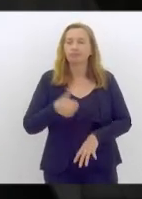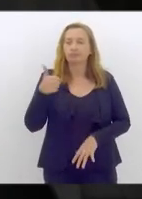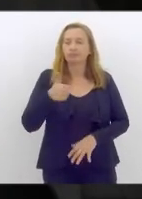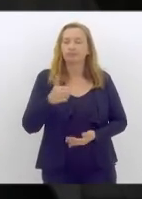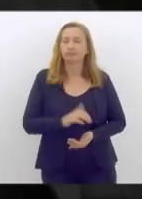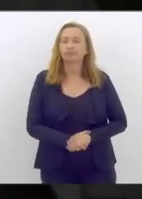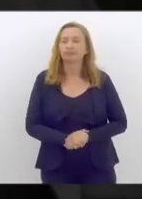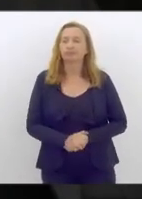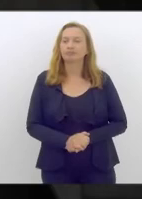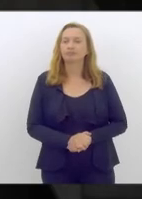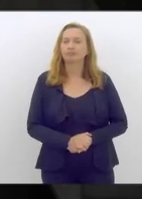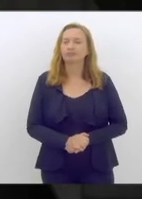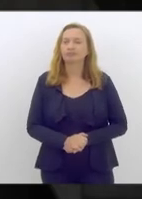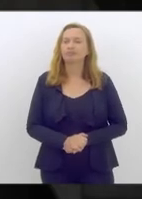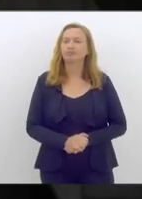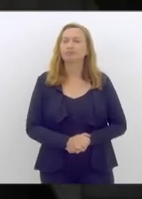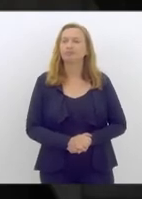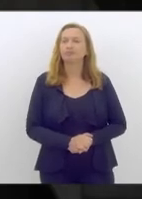é